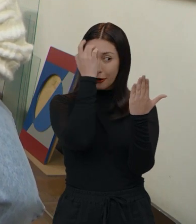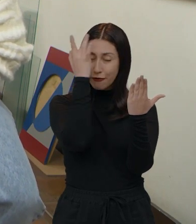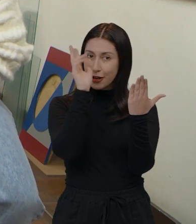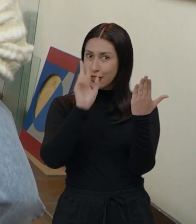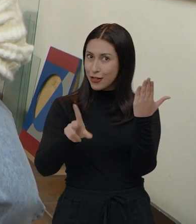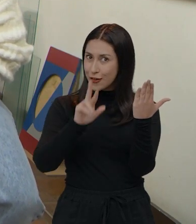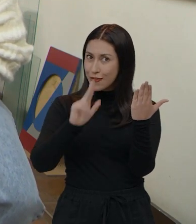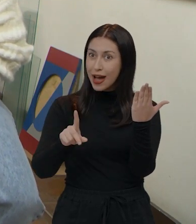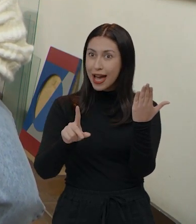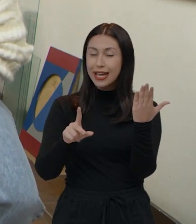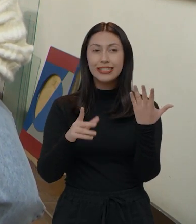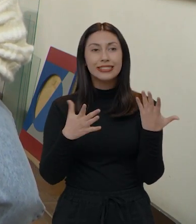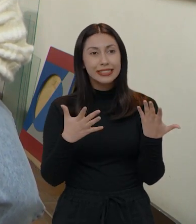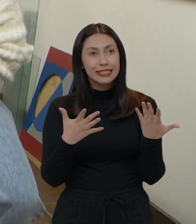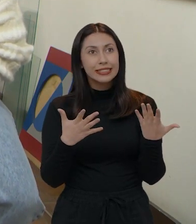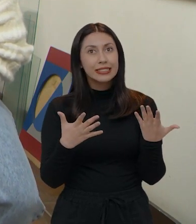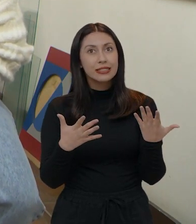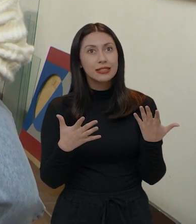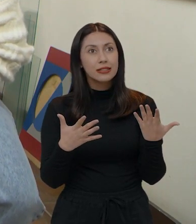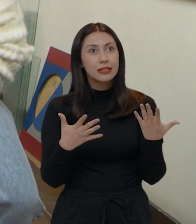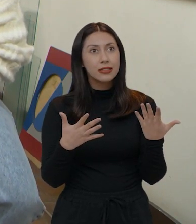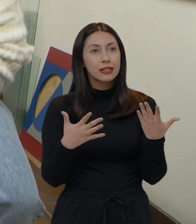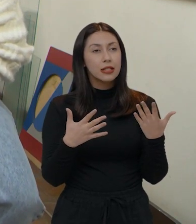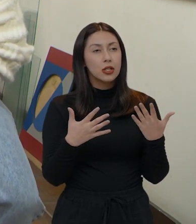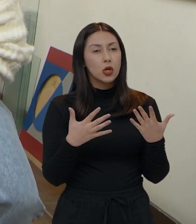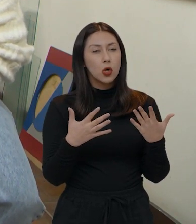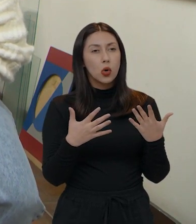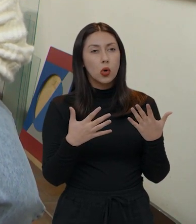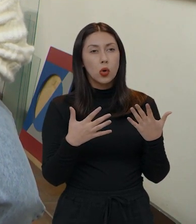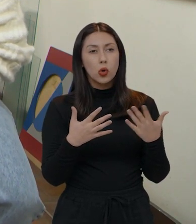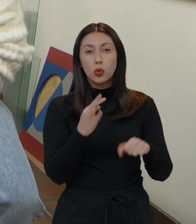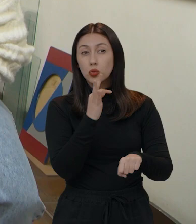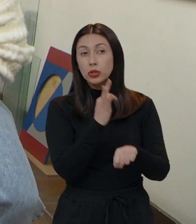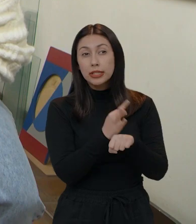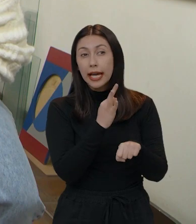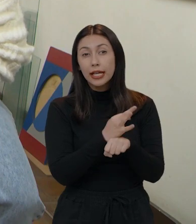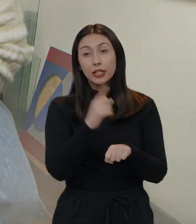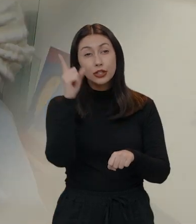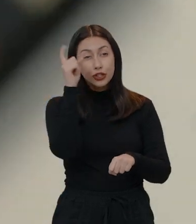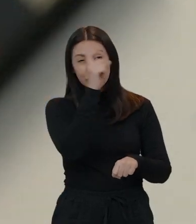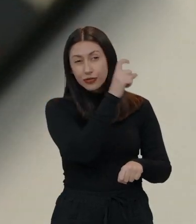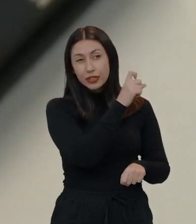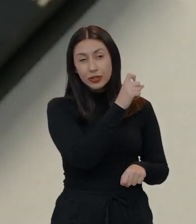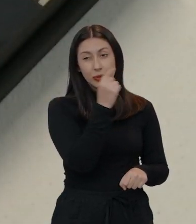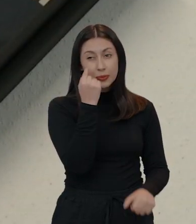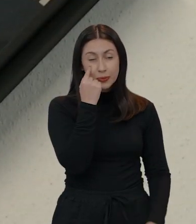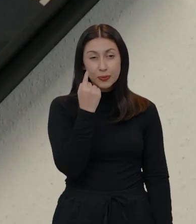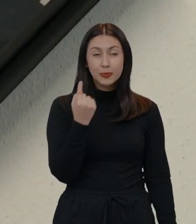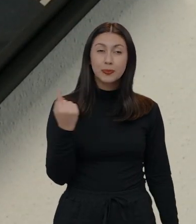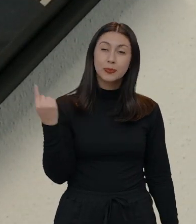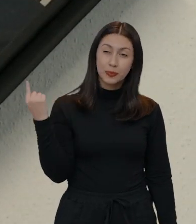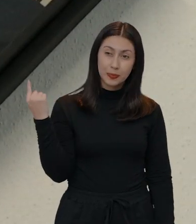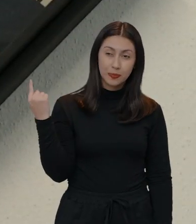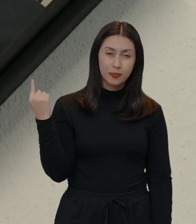Não é. Por exemplo, uma escola dificílima de você desenvolver, né, é o abstracionismo, né?